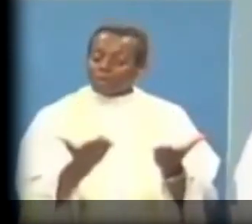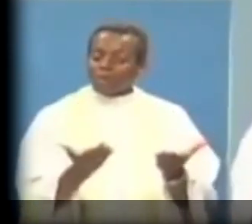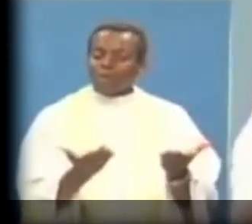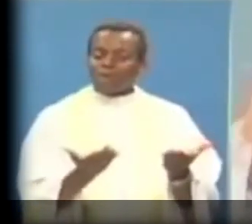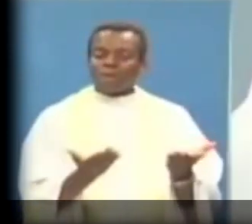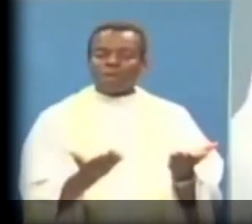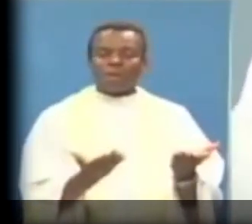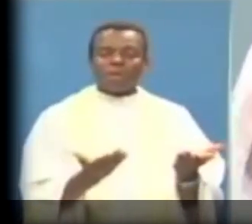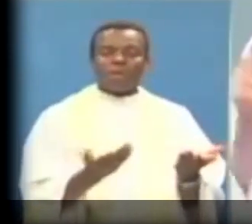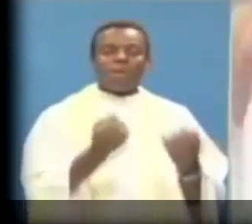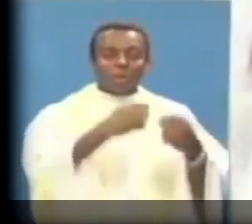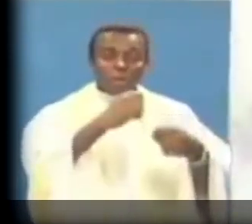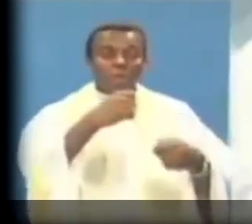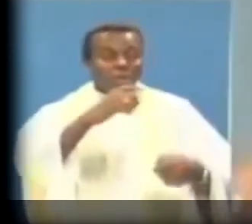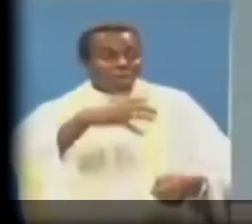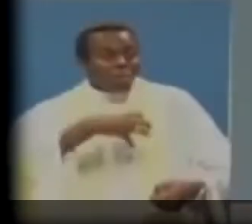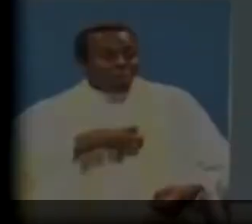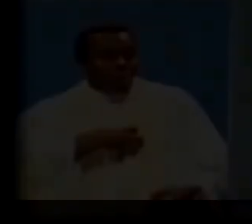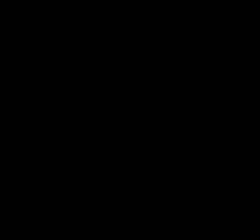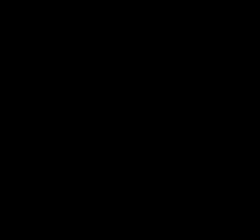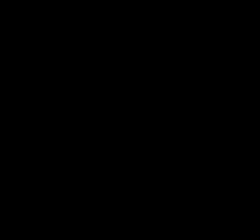mão e é a sua mão